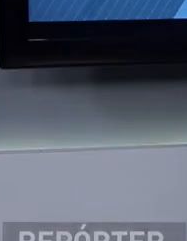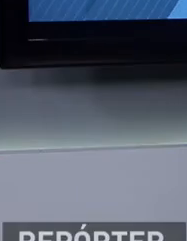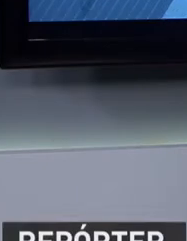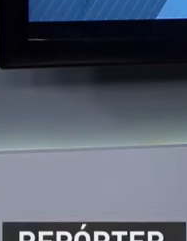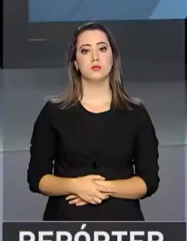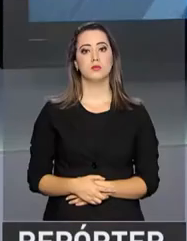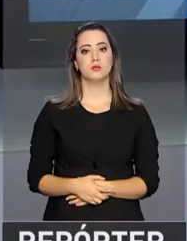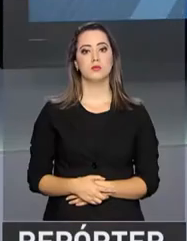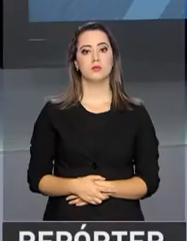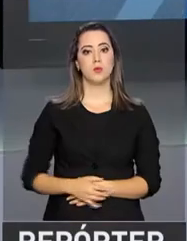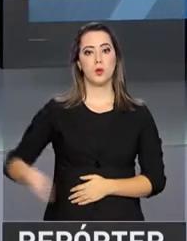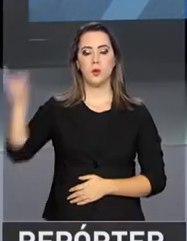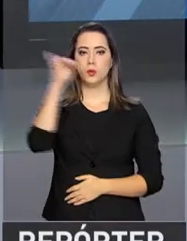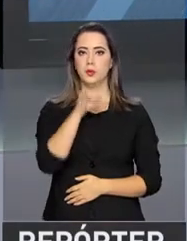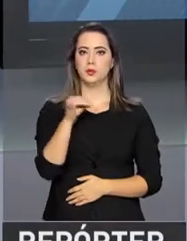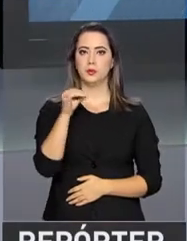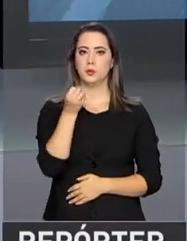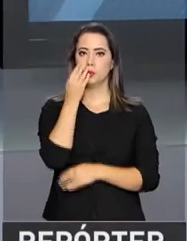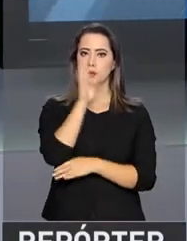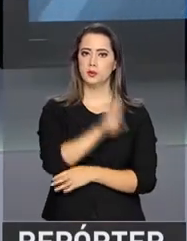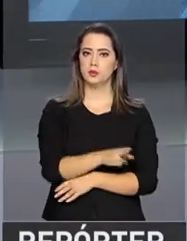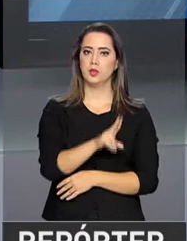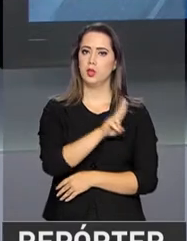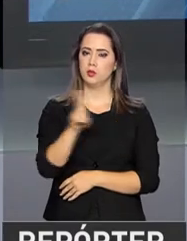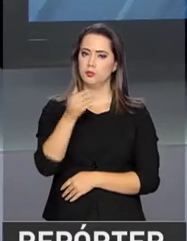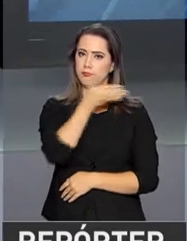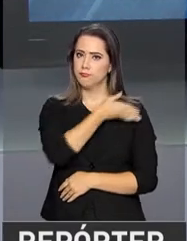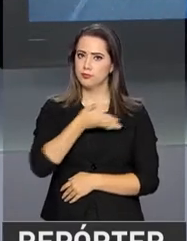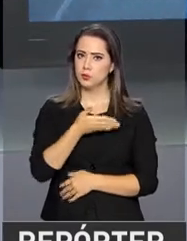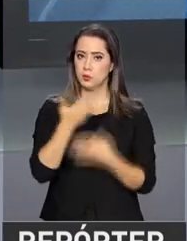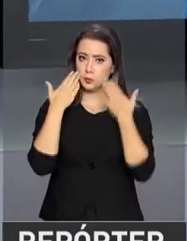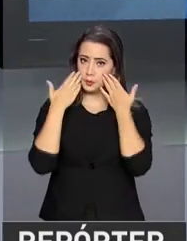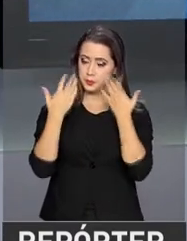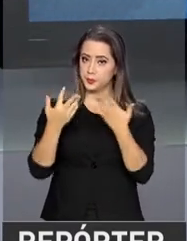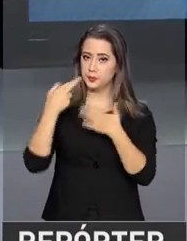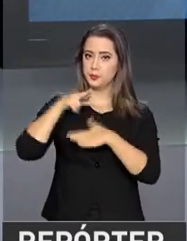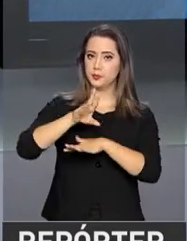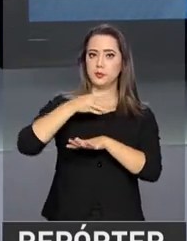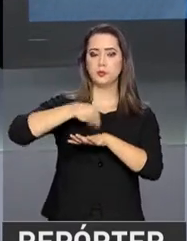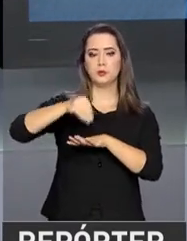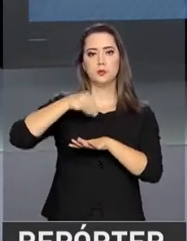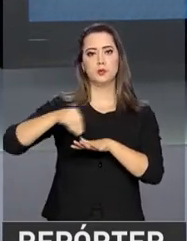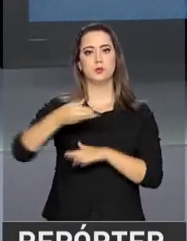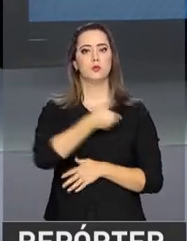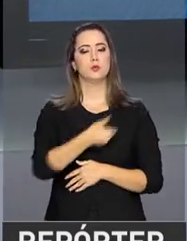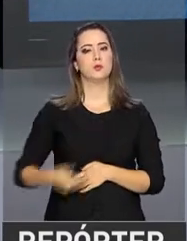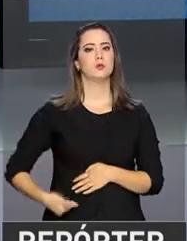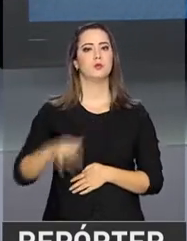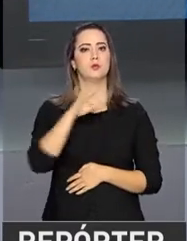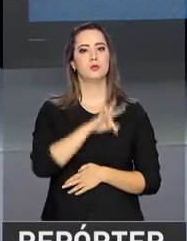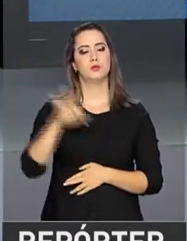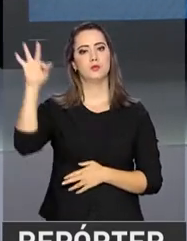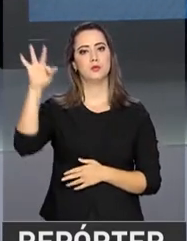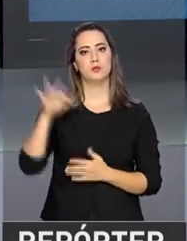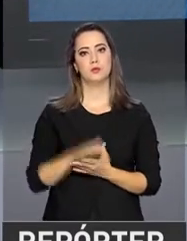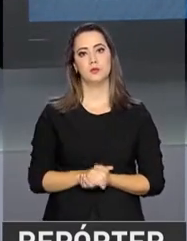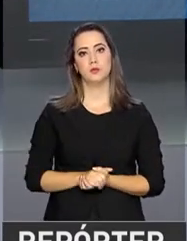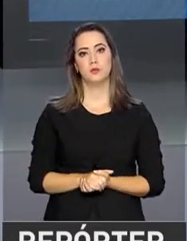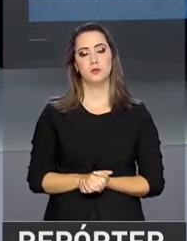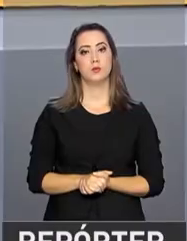olá boa tarde eu sou o roberto camargo e começa agora mais uma edição do repórter nbr com as notícias do governo